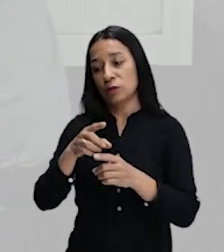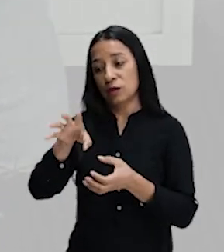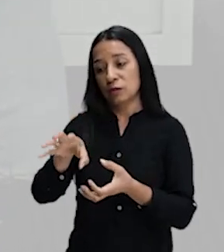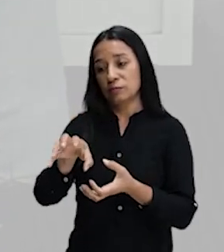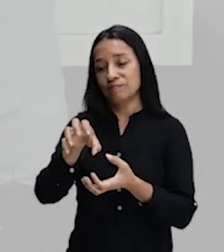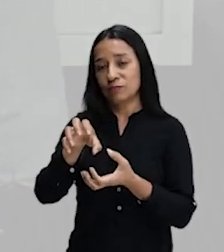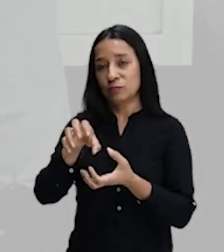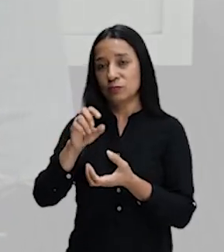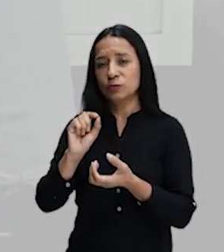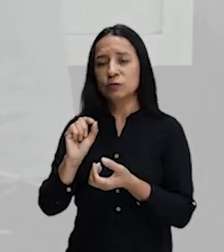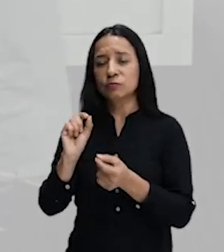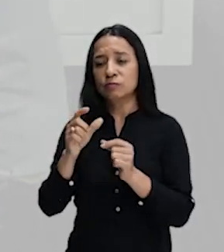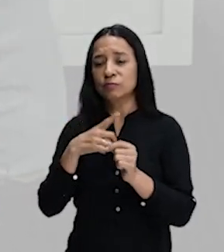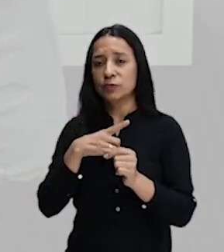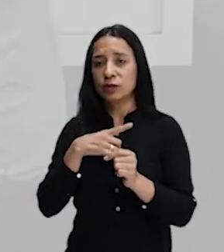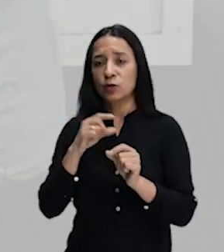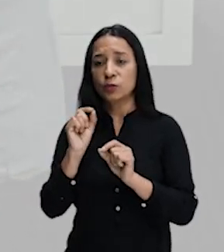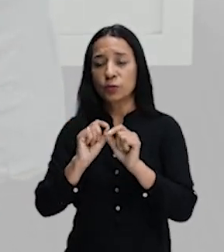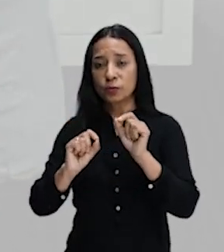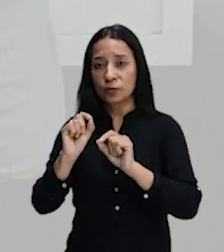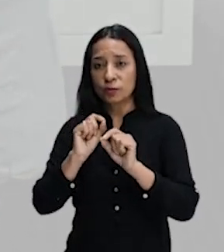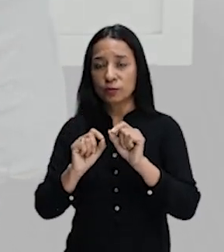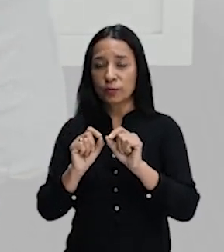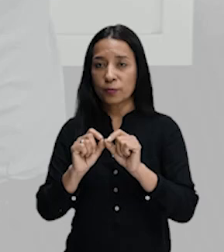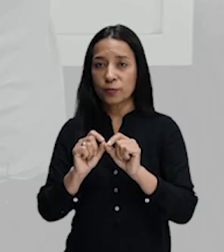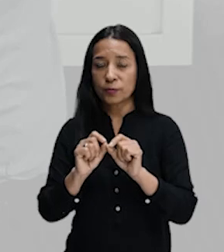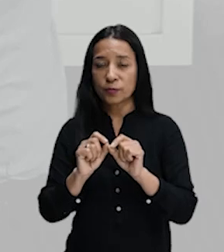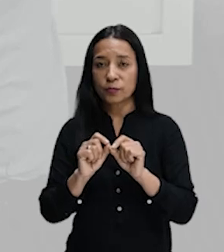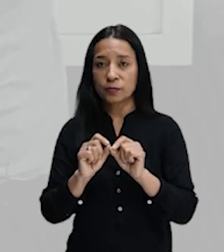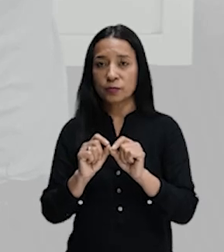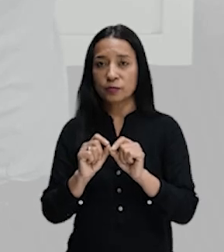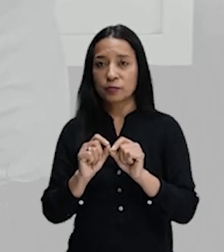seguinte: toda vez que nós tivermos